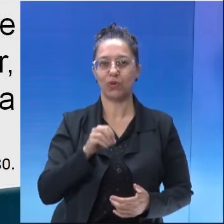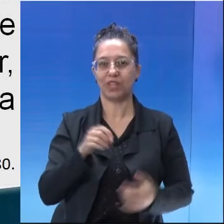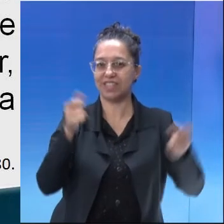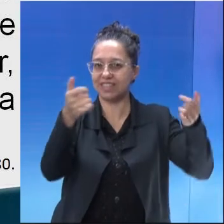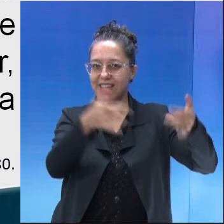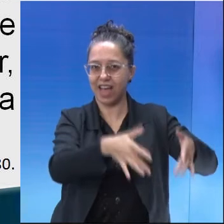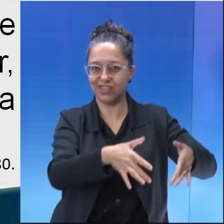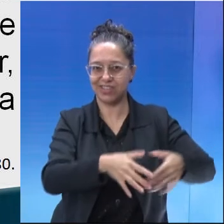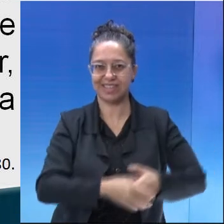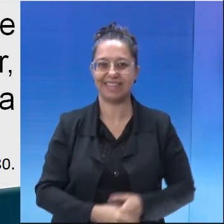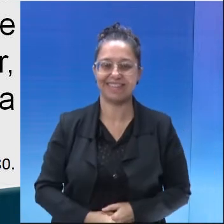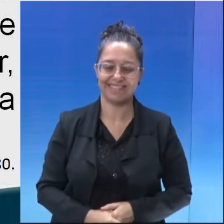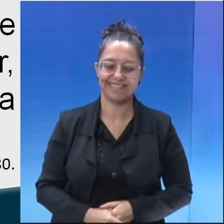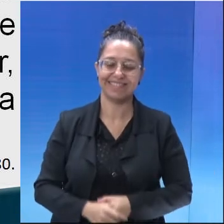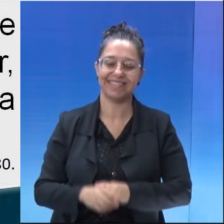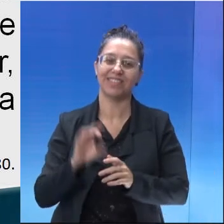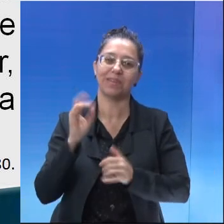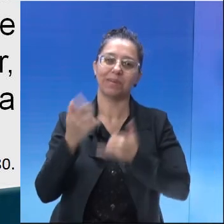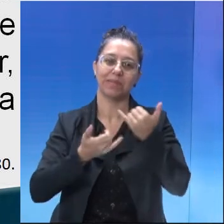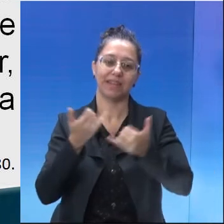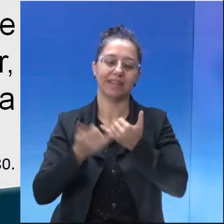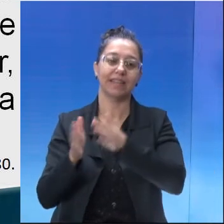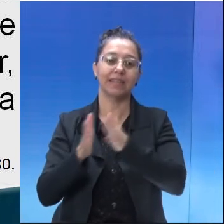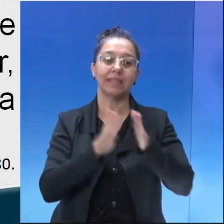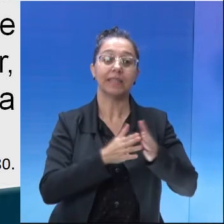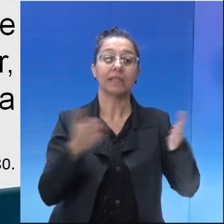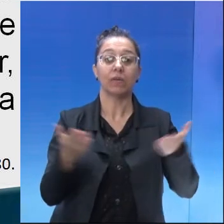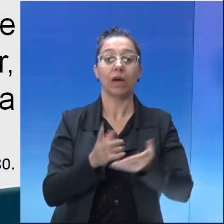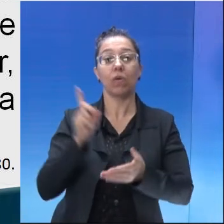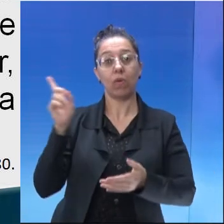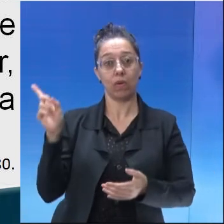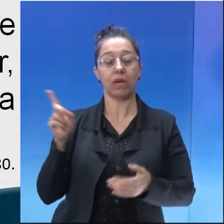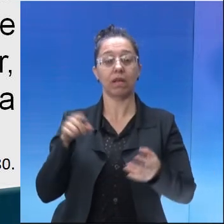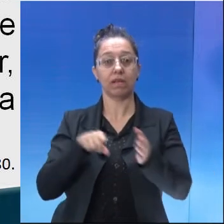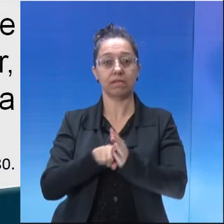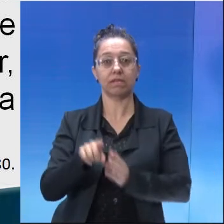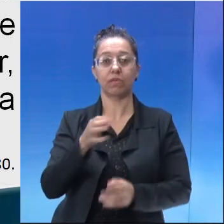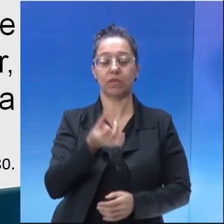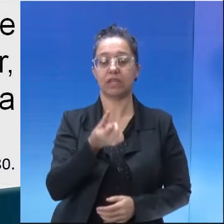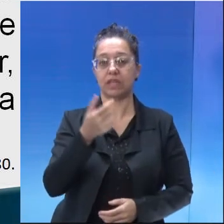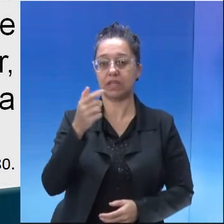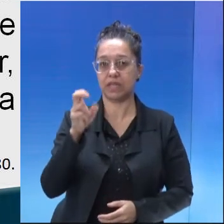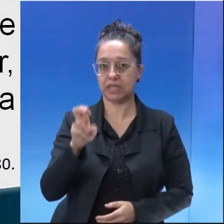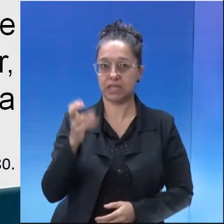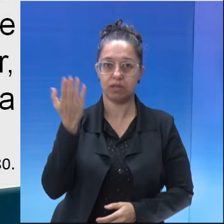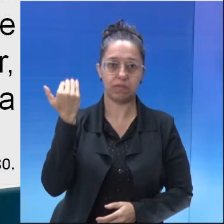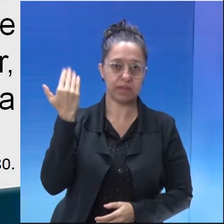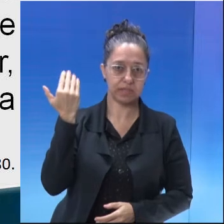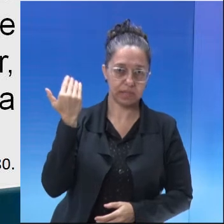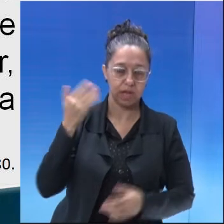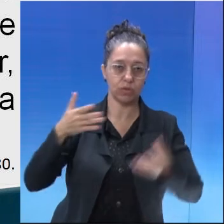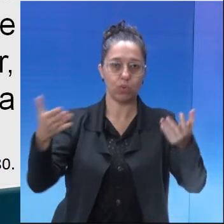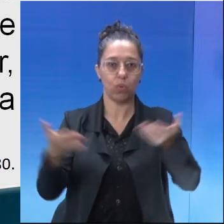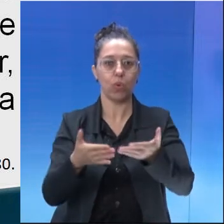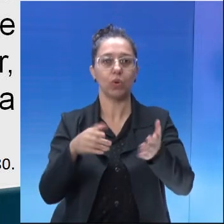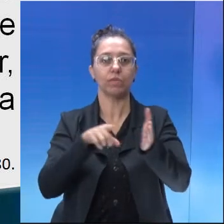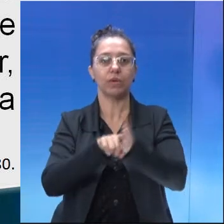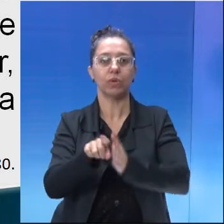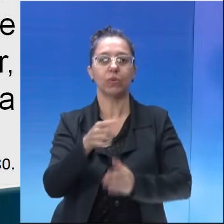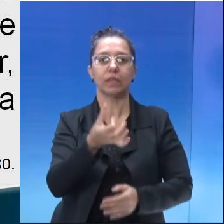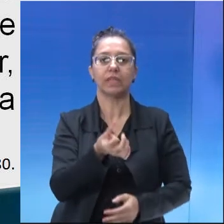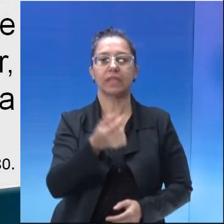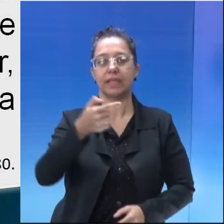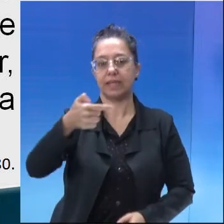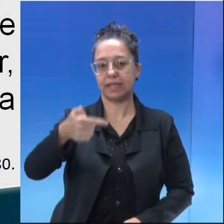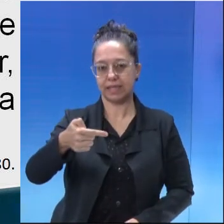Enem 2019, questão 67. Lembra que eu resolvi a questão 65, que era do Maquiavel? Hoje eu